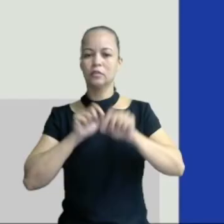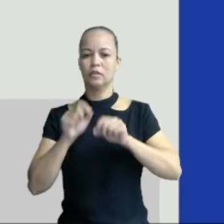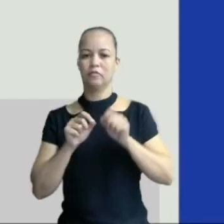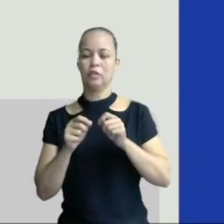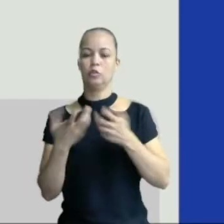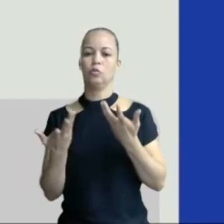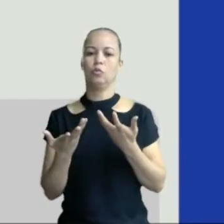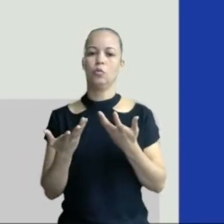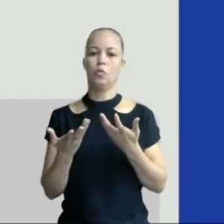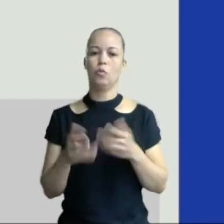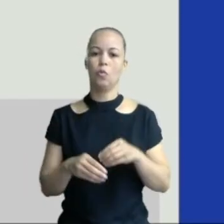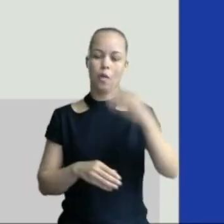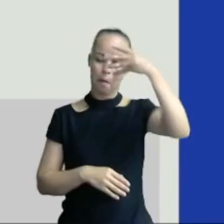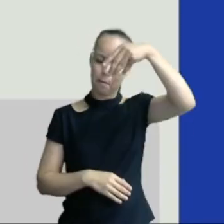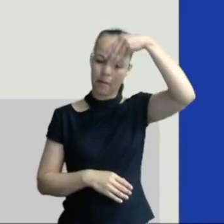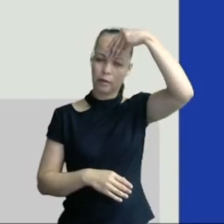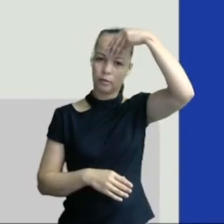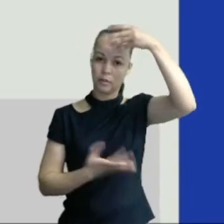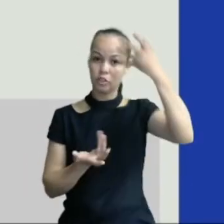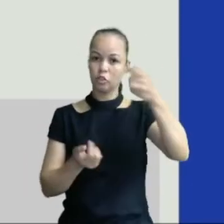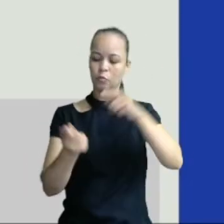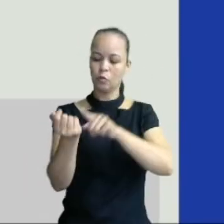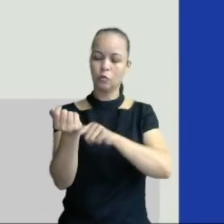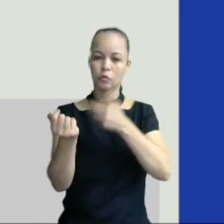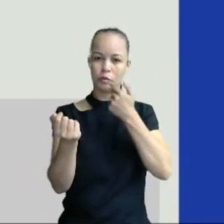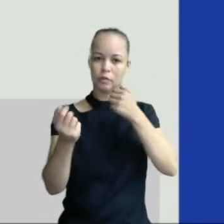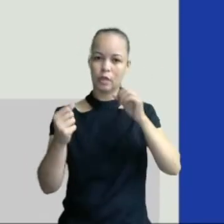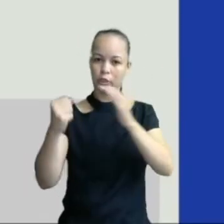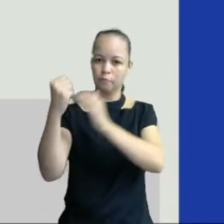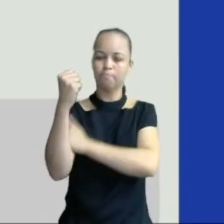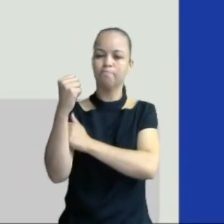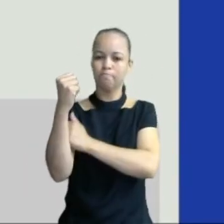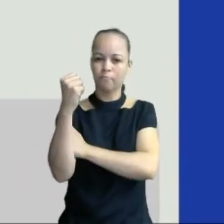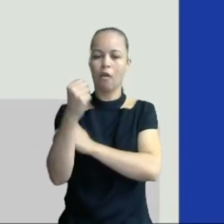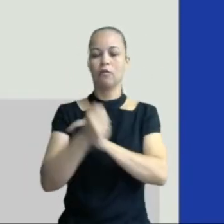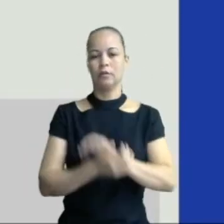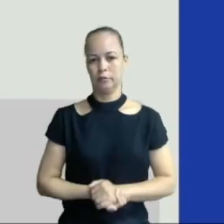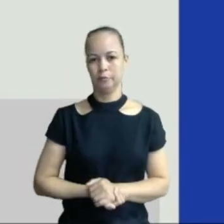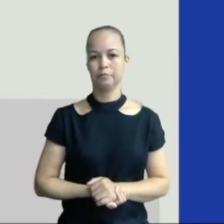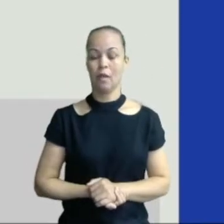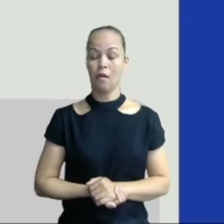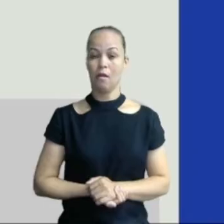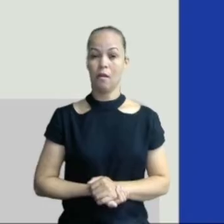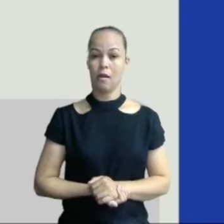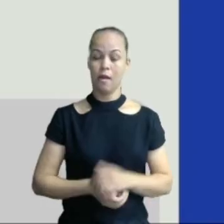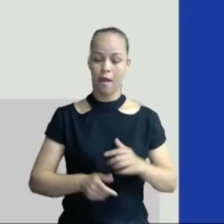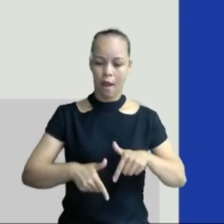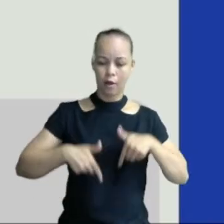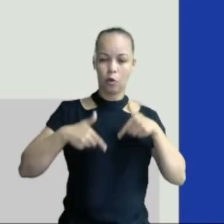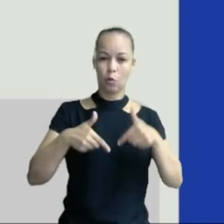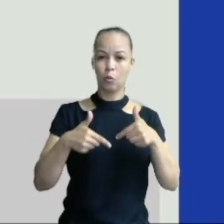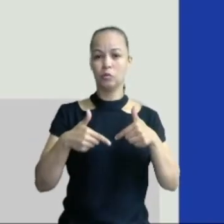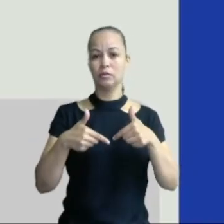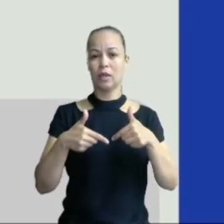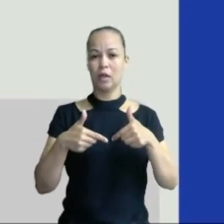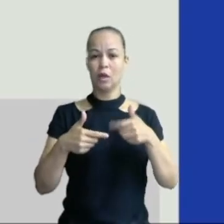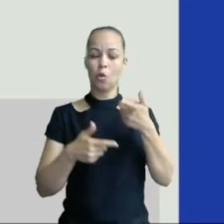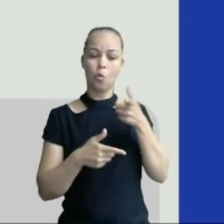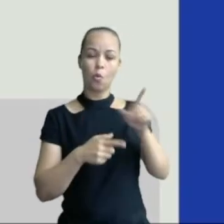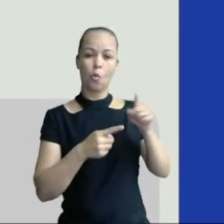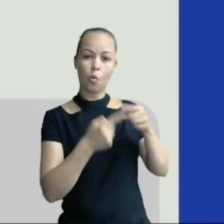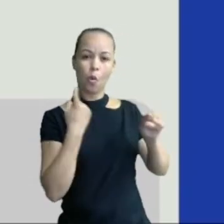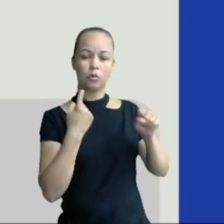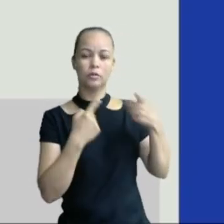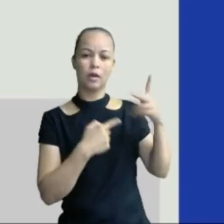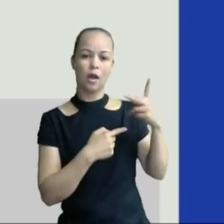do sangue valente. Olha que bonito, né não? A luta contra os holandeses durou ainda 9 anos,